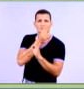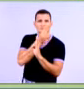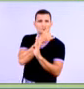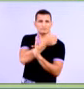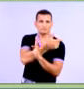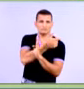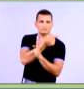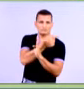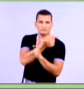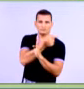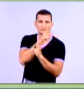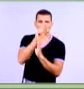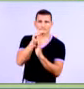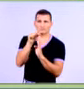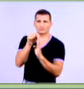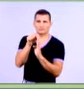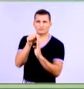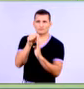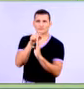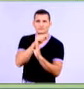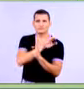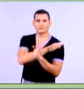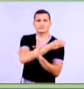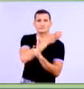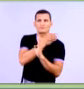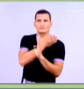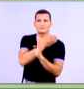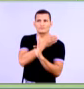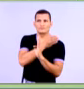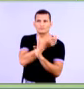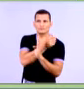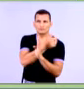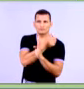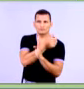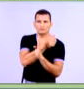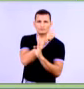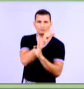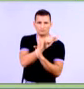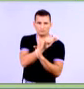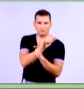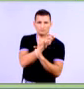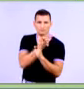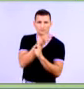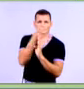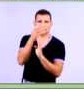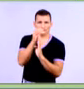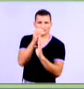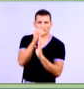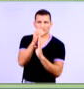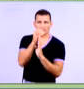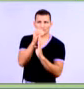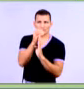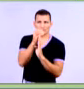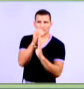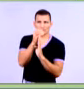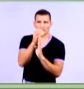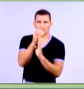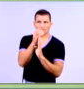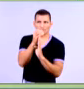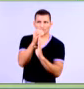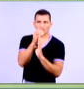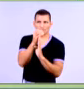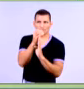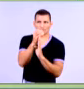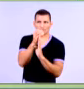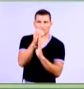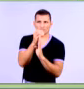é menor que o pivô? É. Ah, então o I anda. 11 é menor que o pivô? Não, o 11 não é menor que o